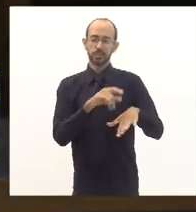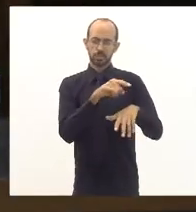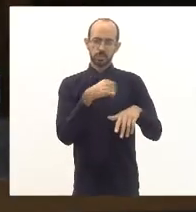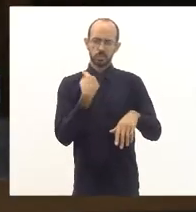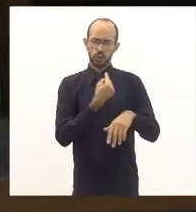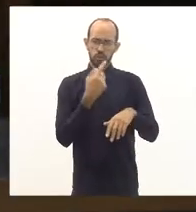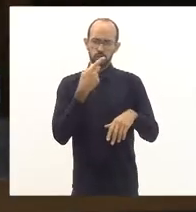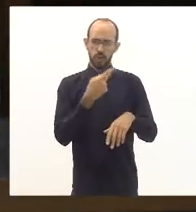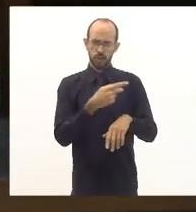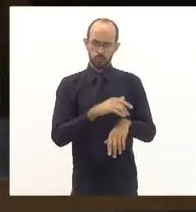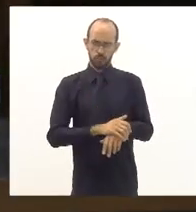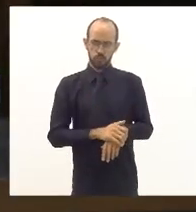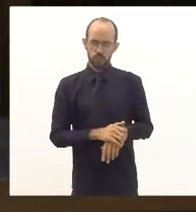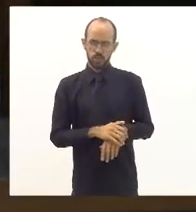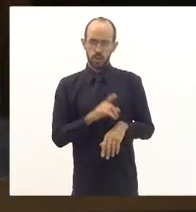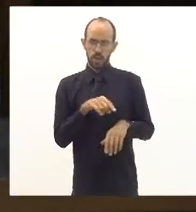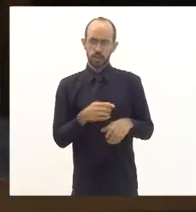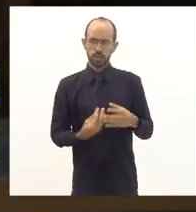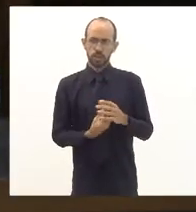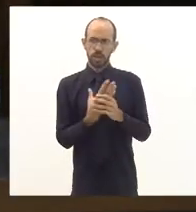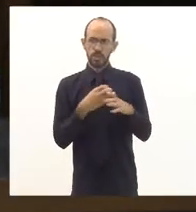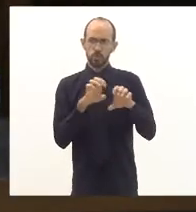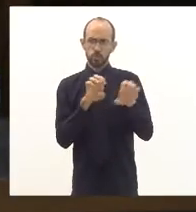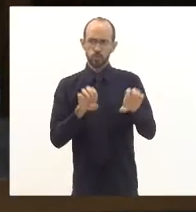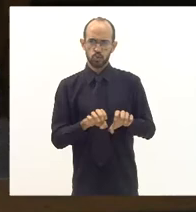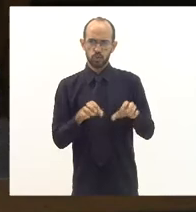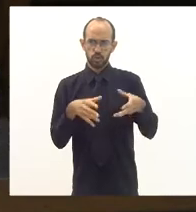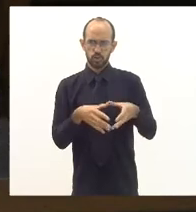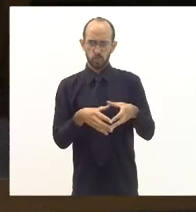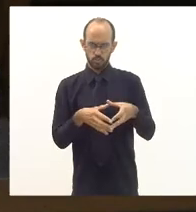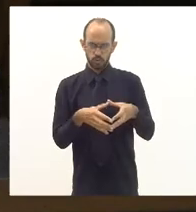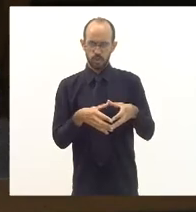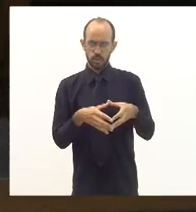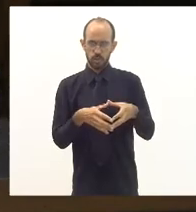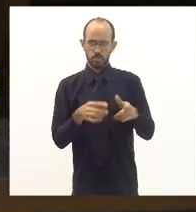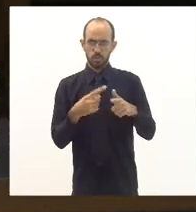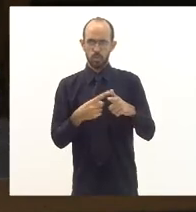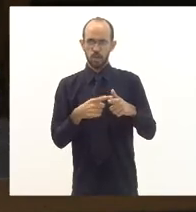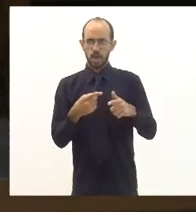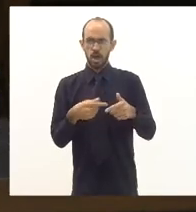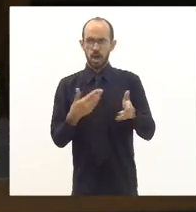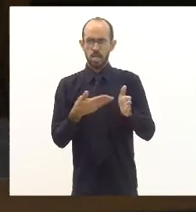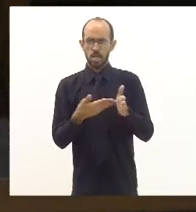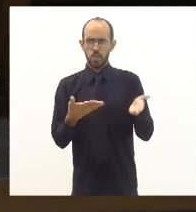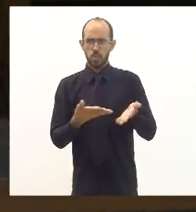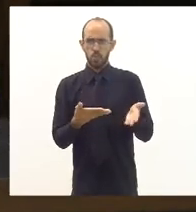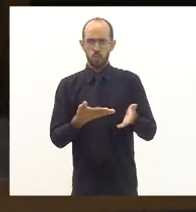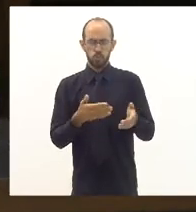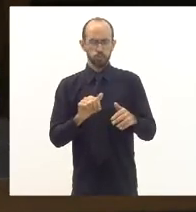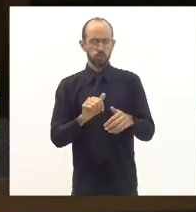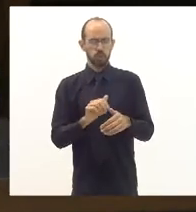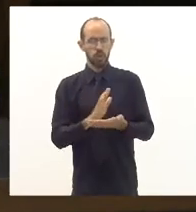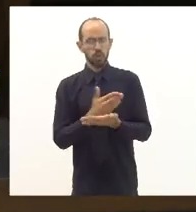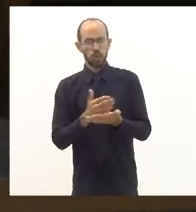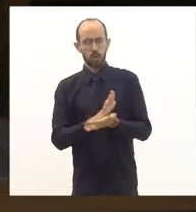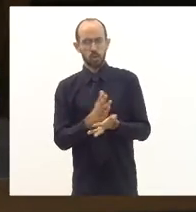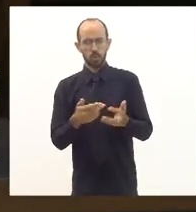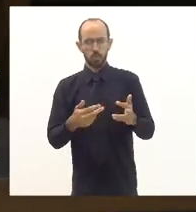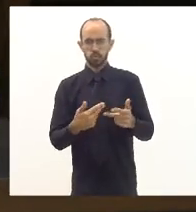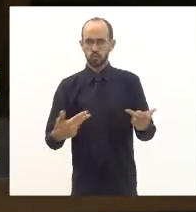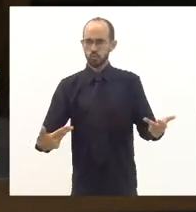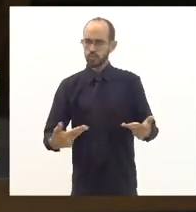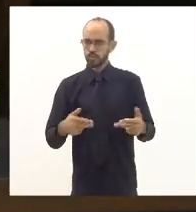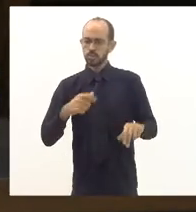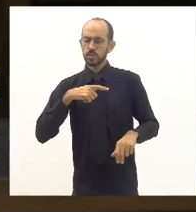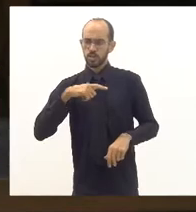dar estrutura para esse comitê, né? Porque é ainda alguma coisa que a gente tem na saúde estadual que